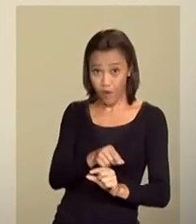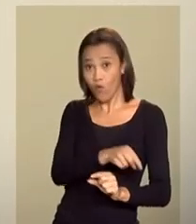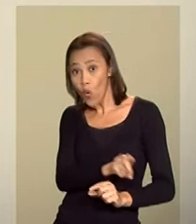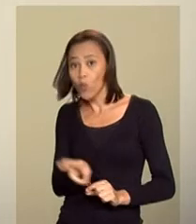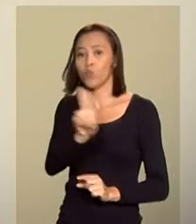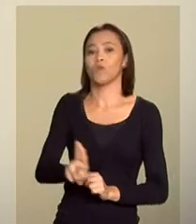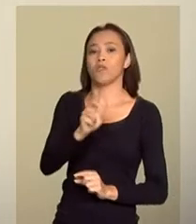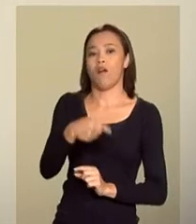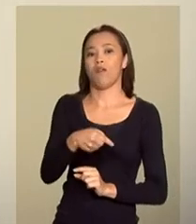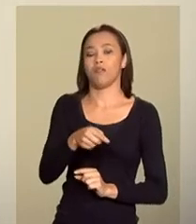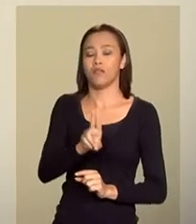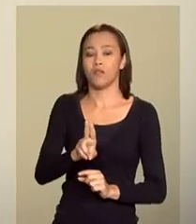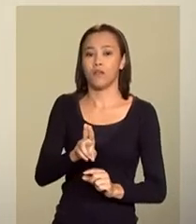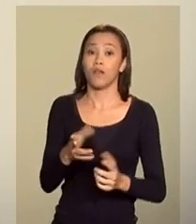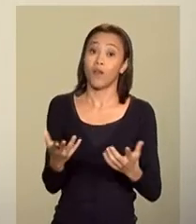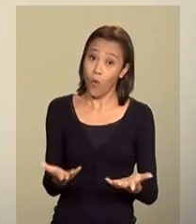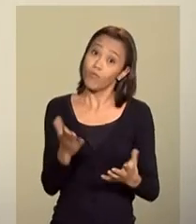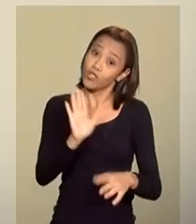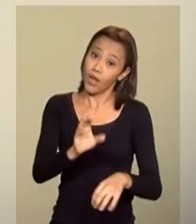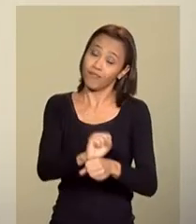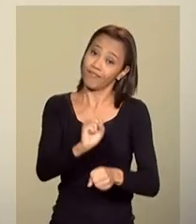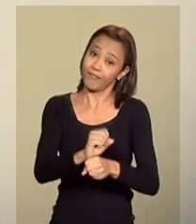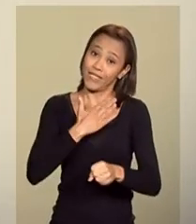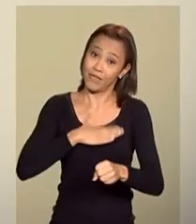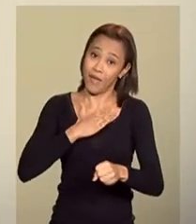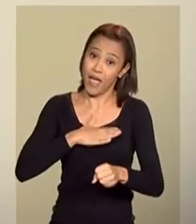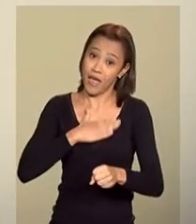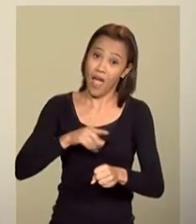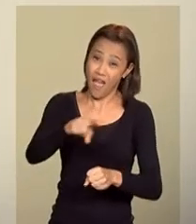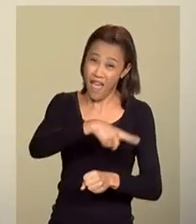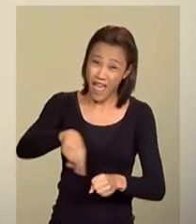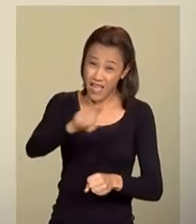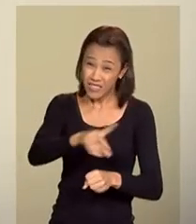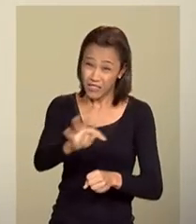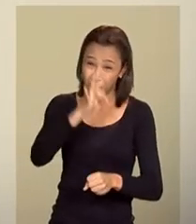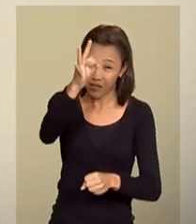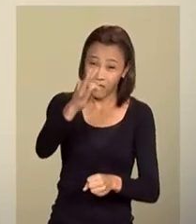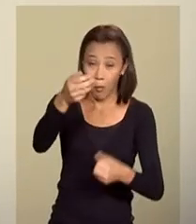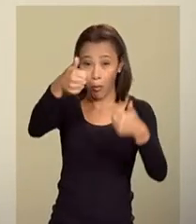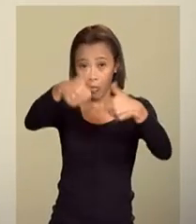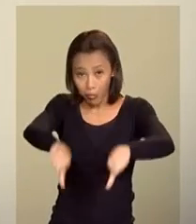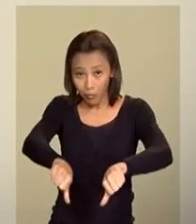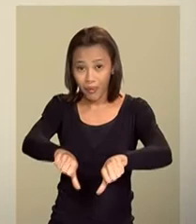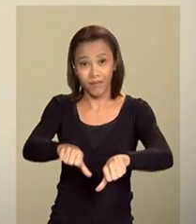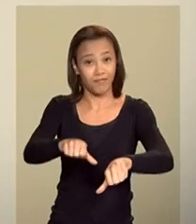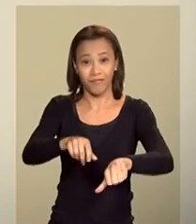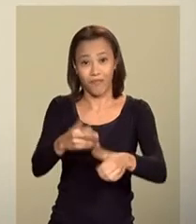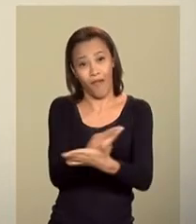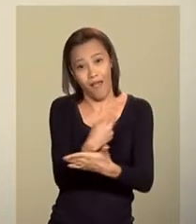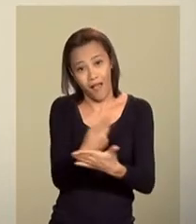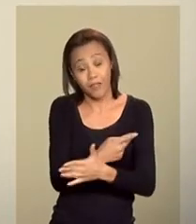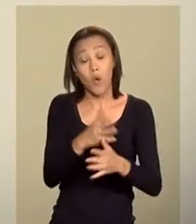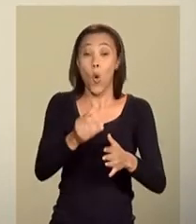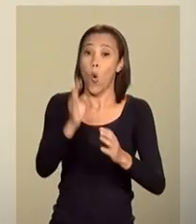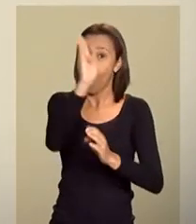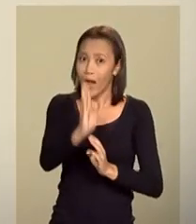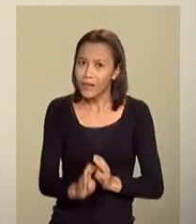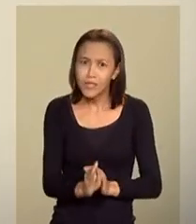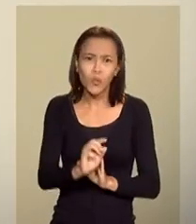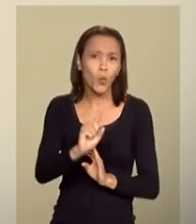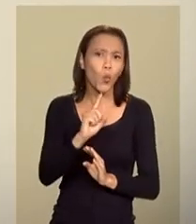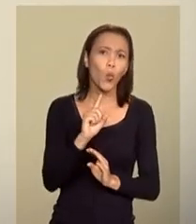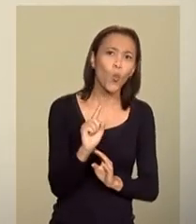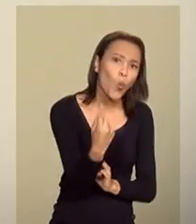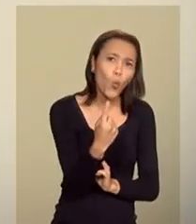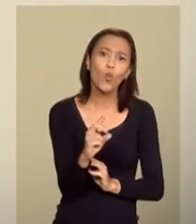as tomadas como era de se esperar essas previsões fracassaram o Brasil não deixou a fazer